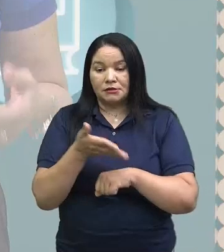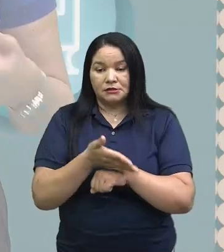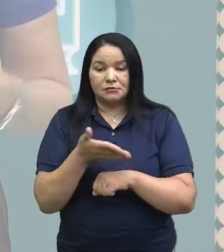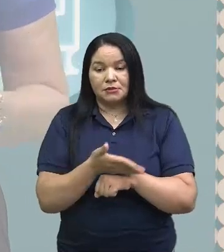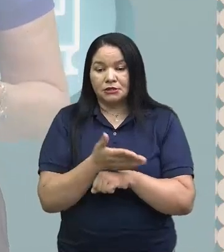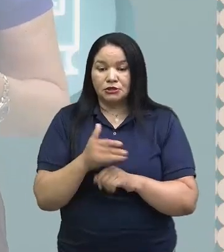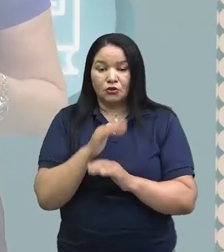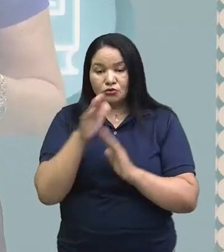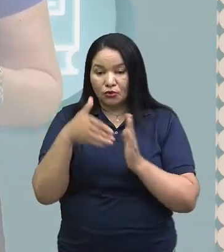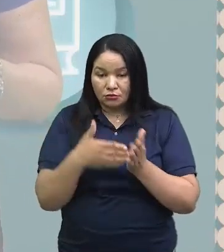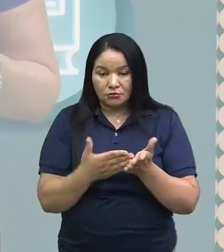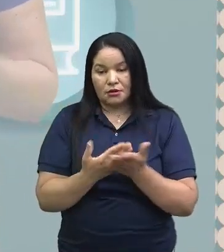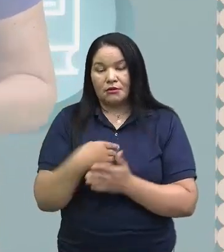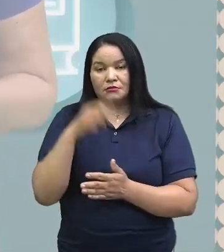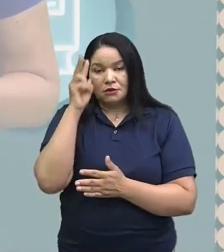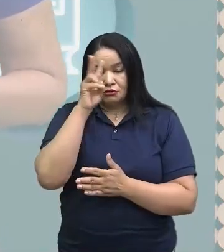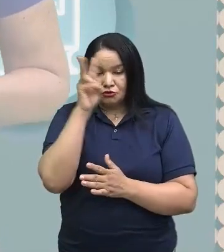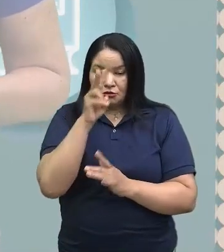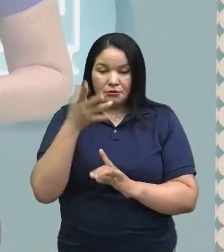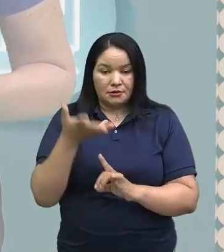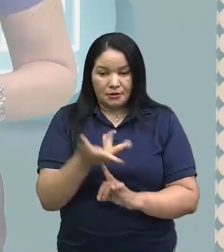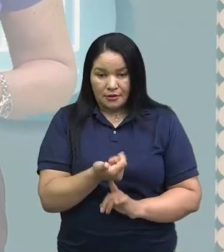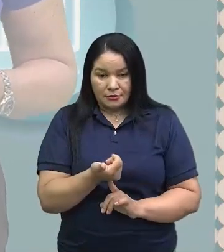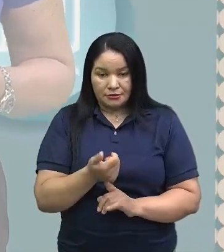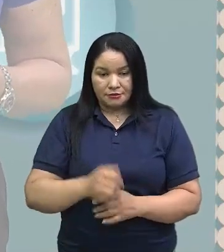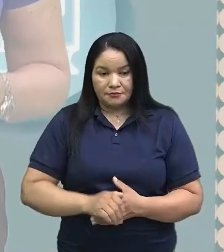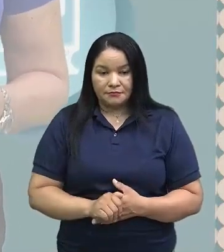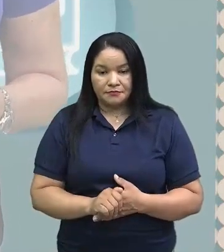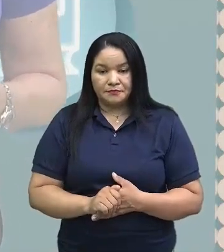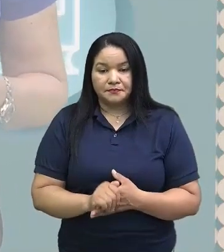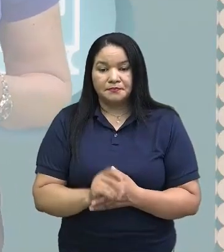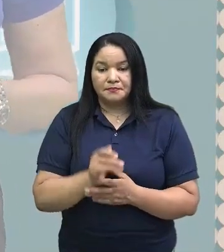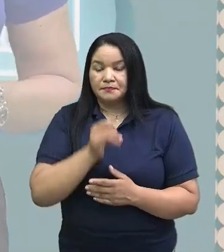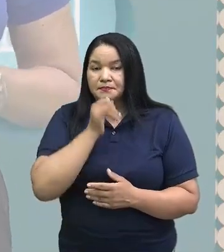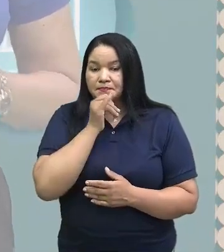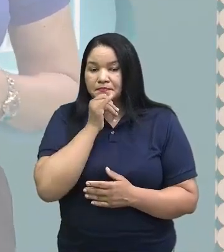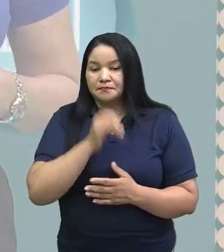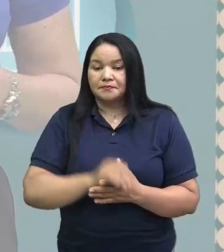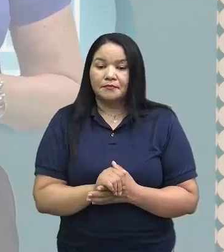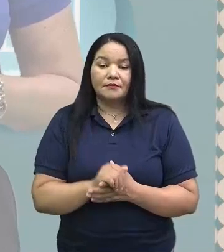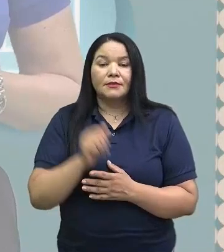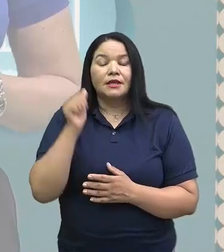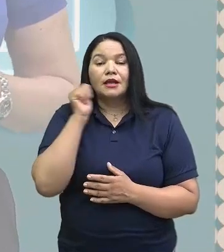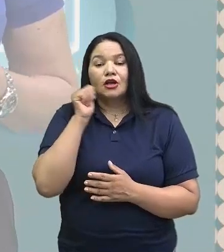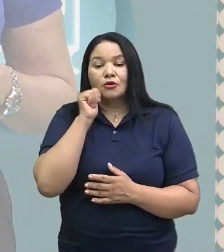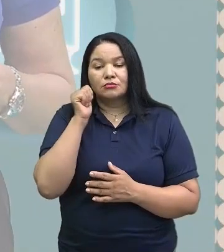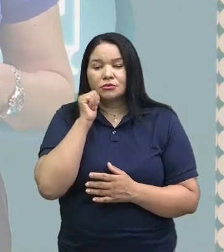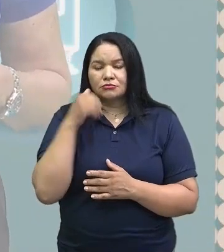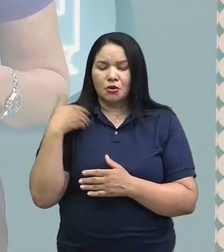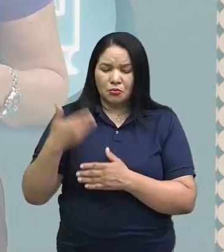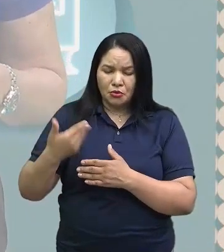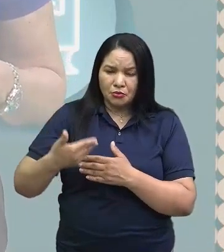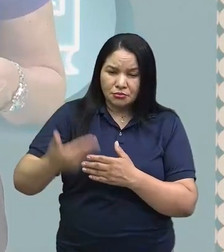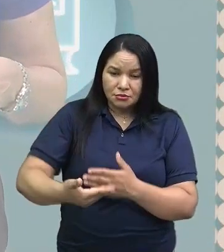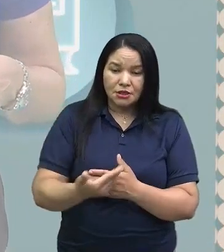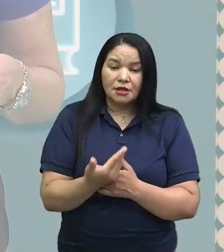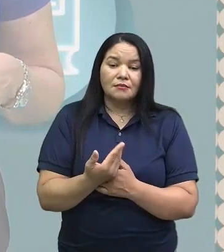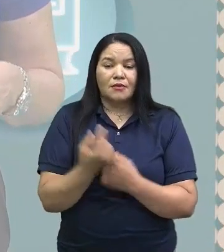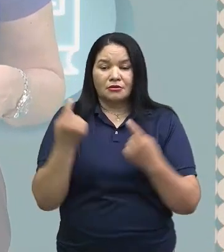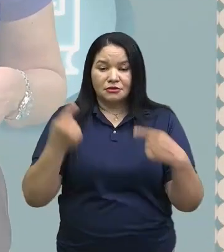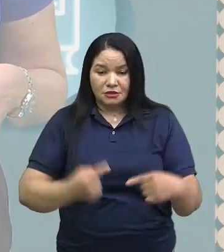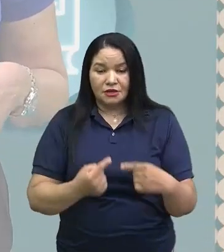participação plena na história da arte. Artistas mulheres, ao longo do tempo, desafiaram